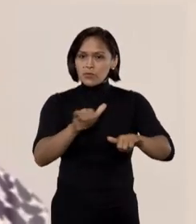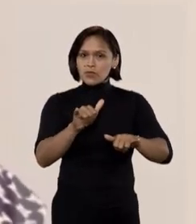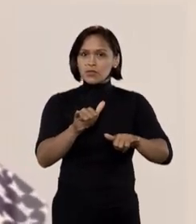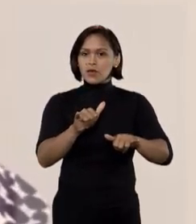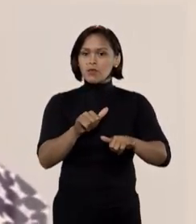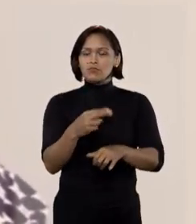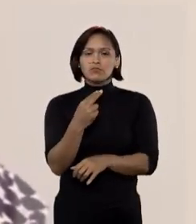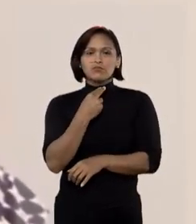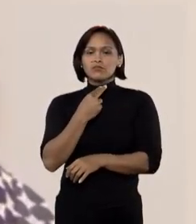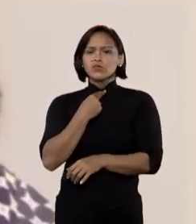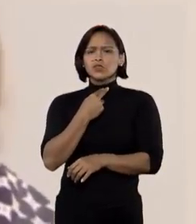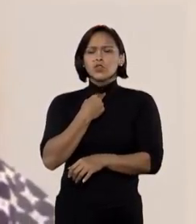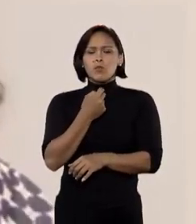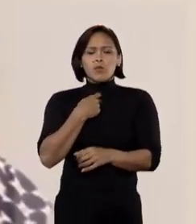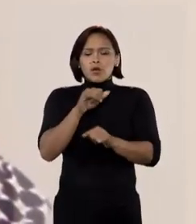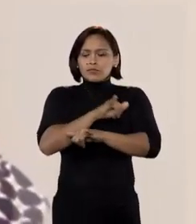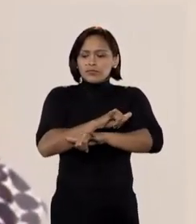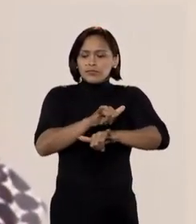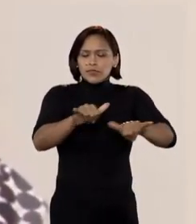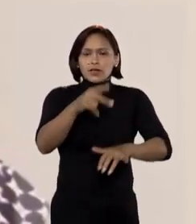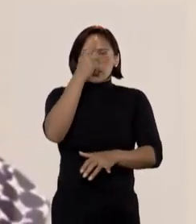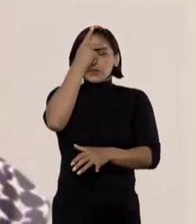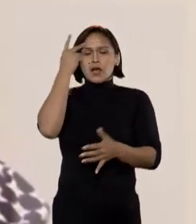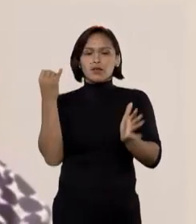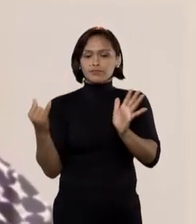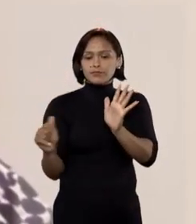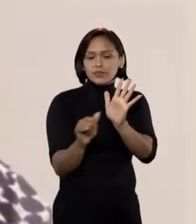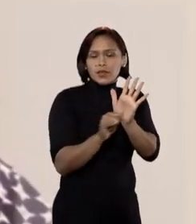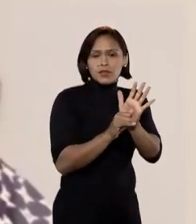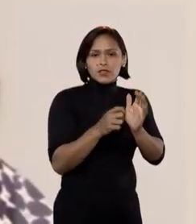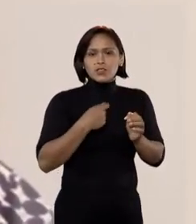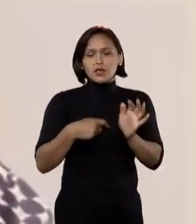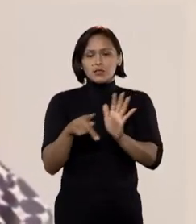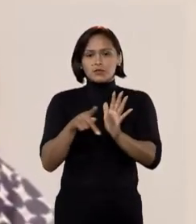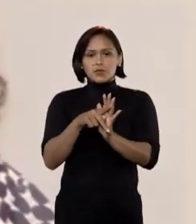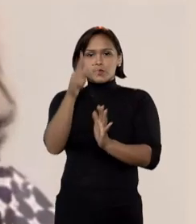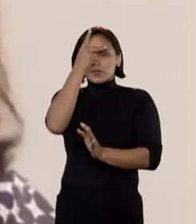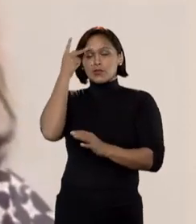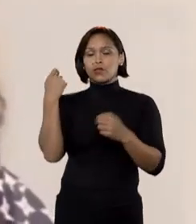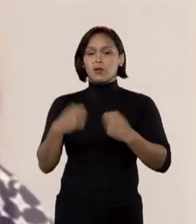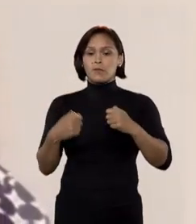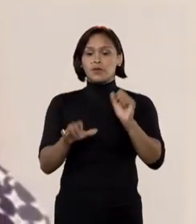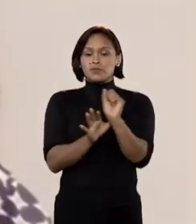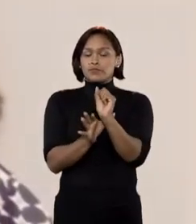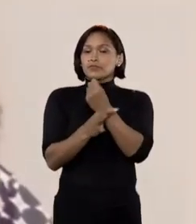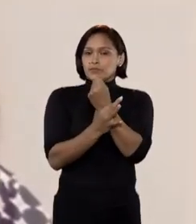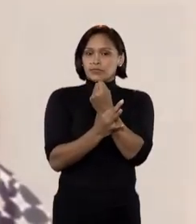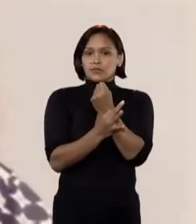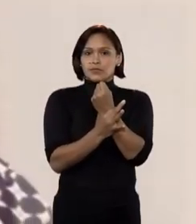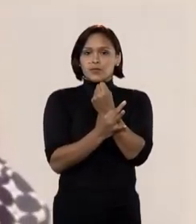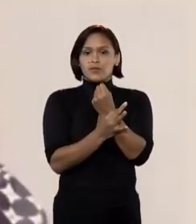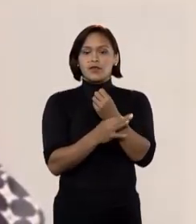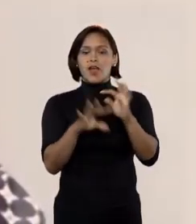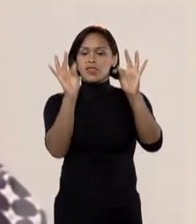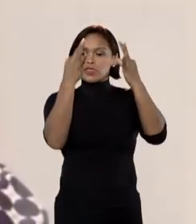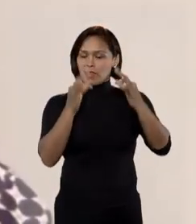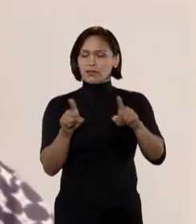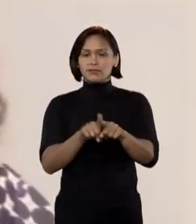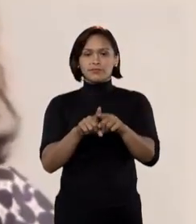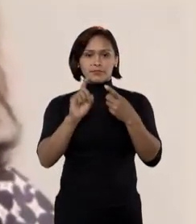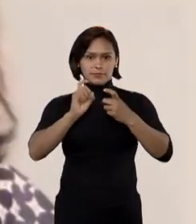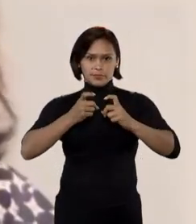seja, não podemos tratar nenhum tipo de dado se eu não colocar as medidas, se eu não implementar as medidas de segurança técnicas